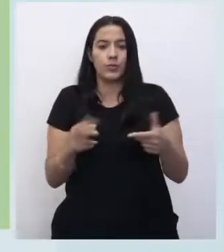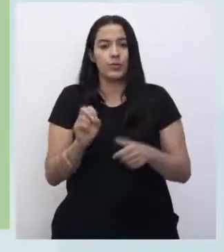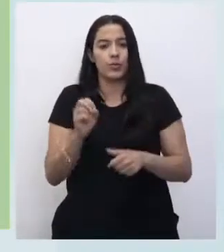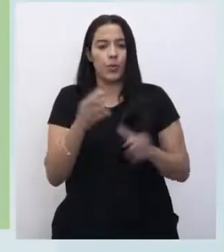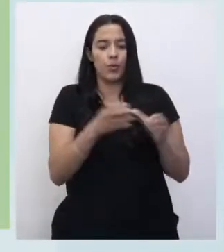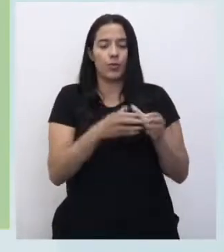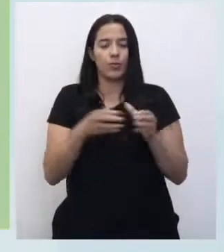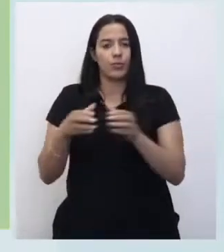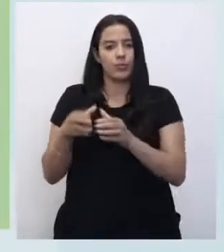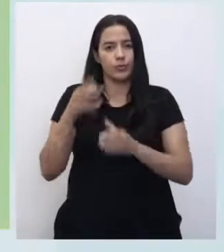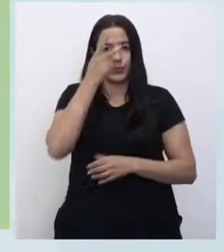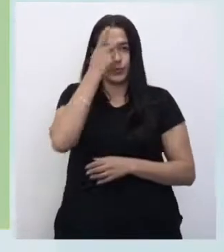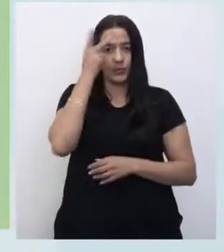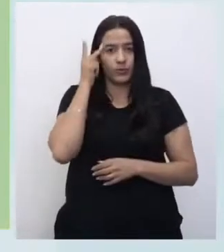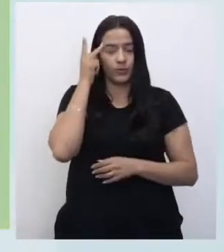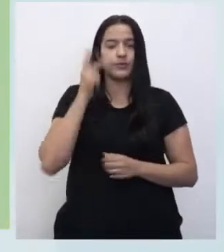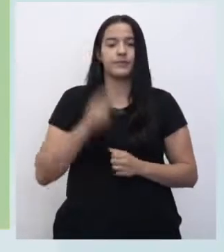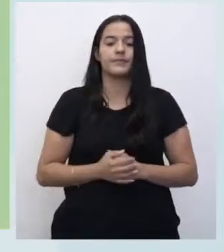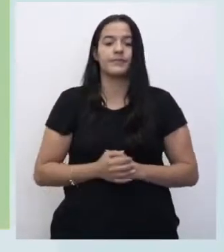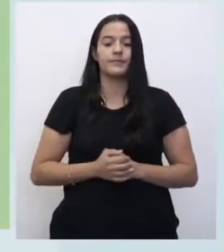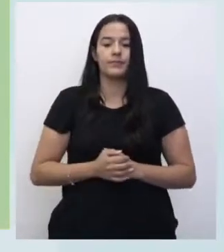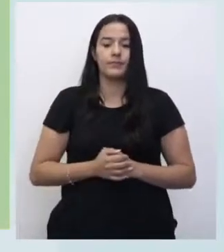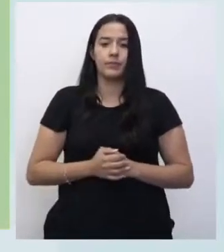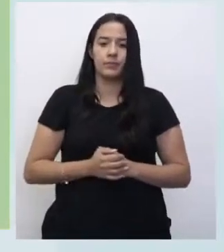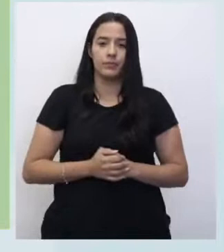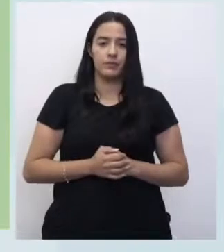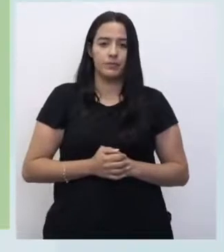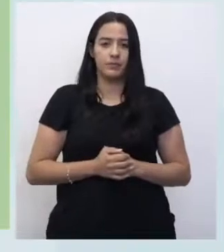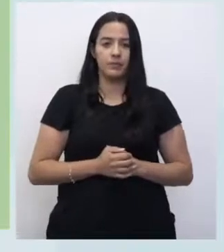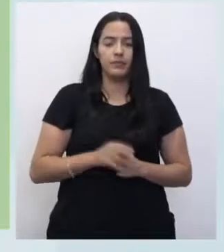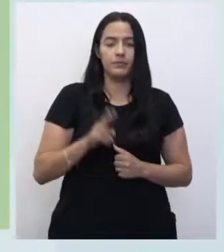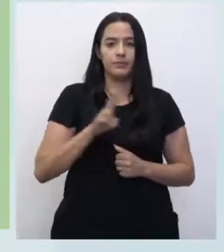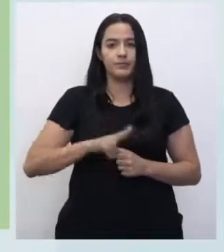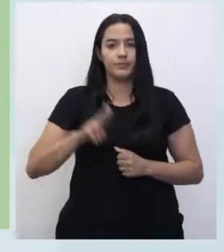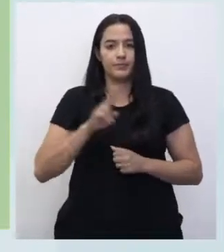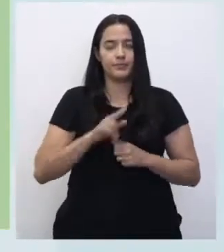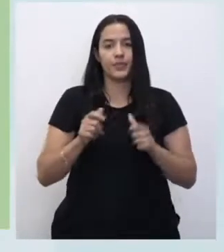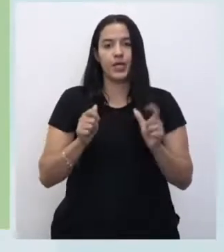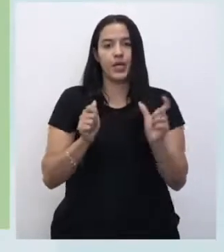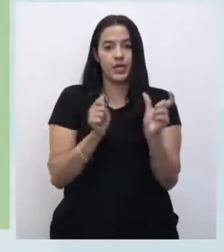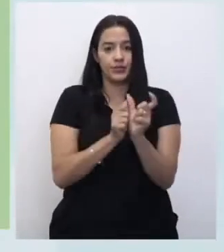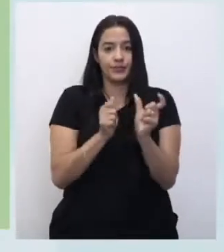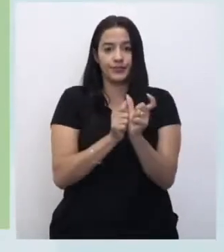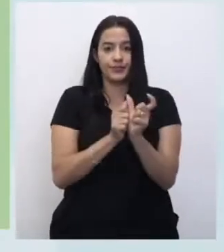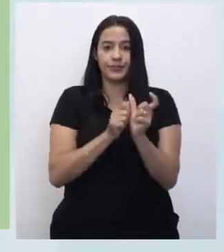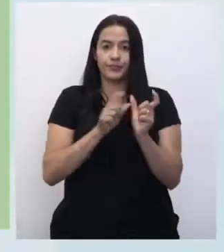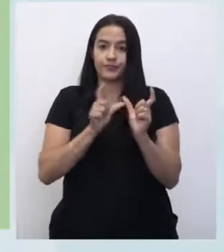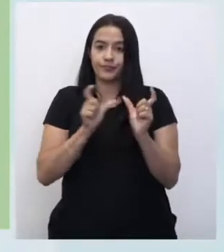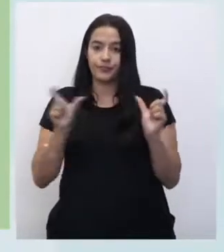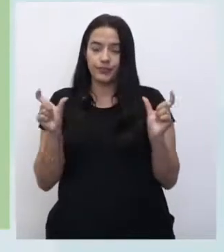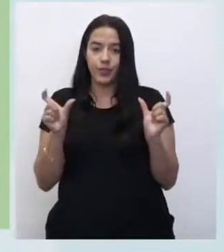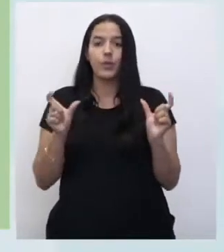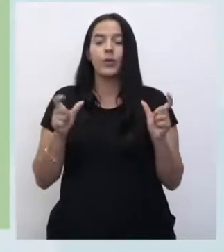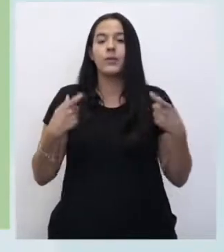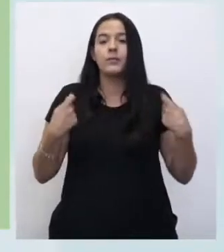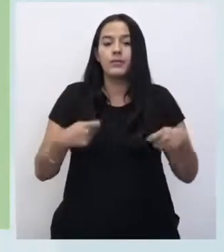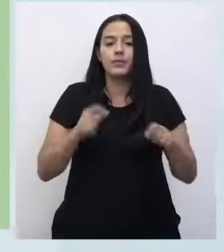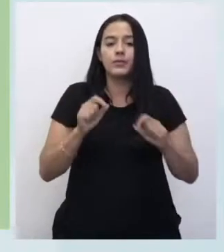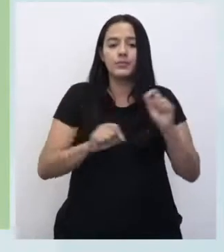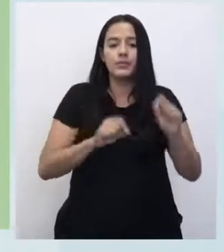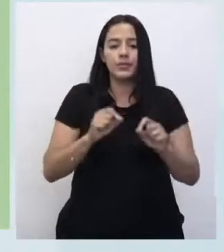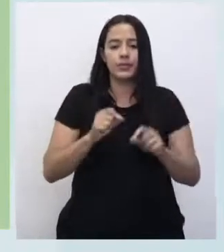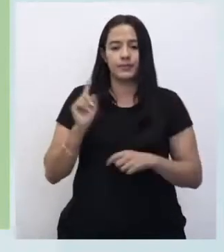pessoas, né? Então, para long adjectives, para os adjetivos longos, pessoal, a gente precisa lá more adjective than. Então, eu preciso da